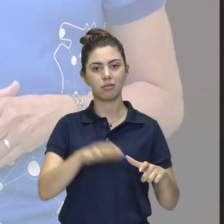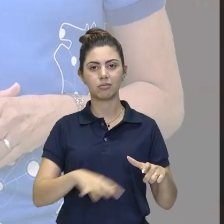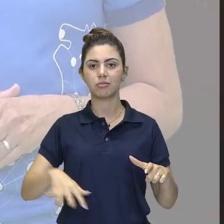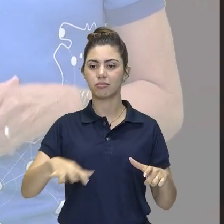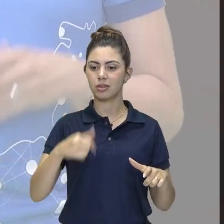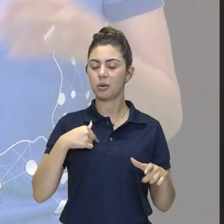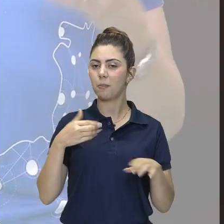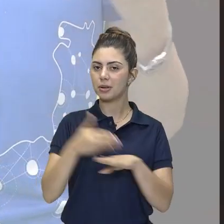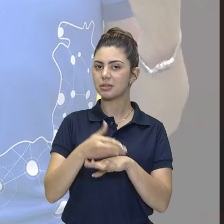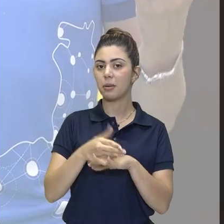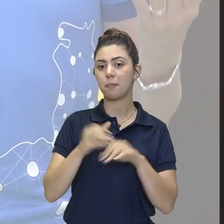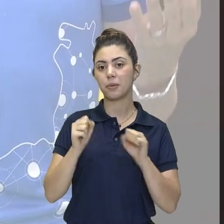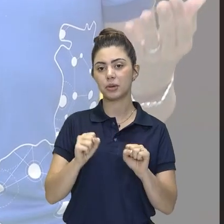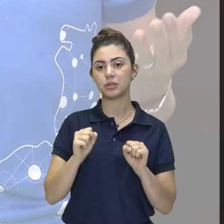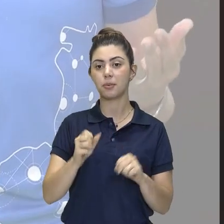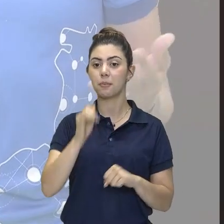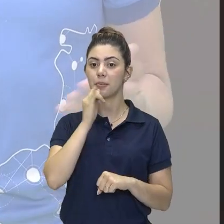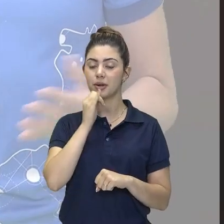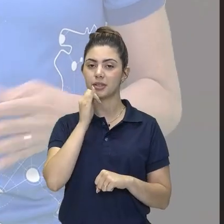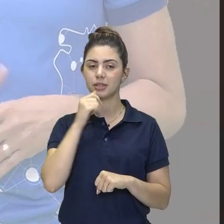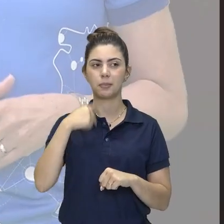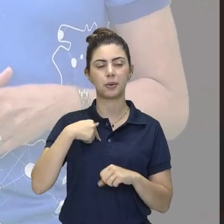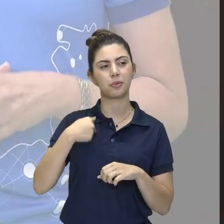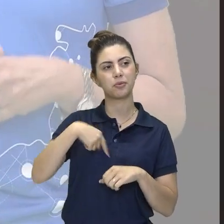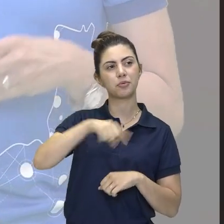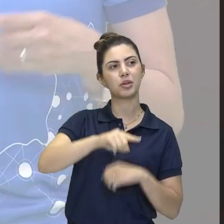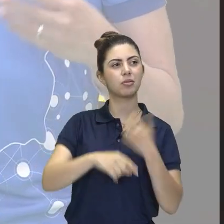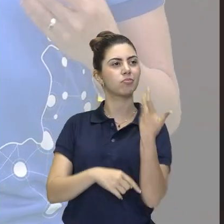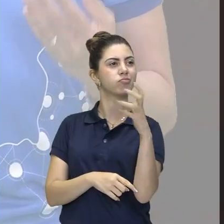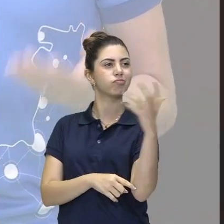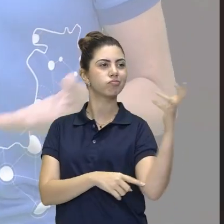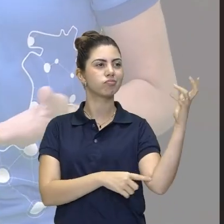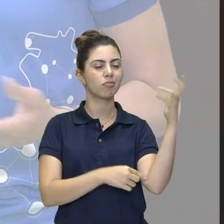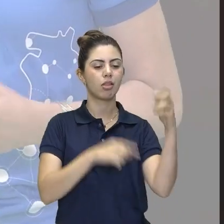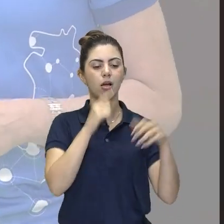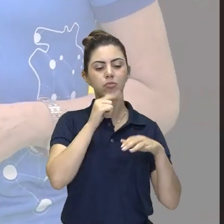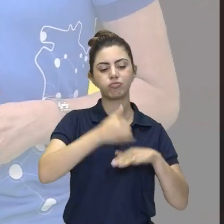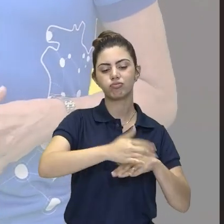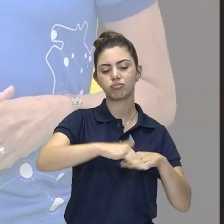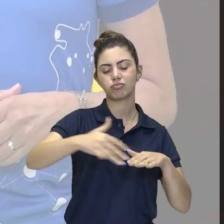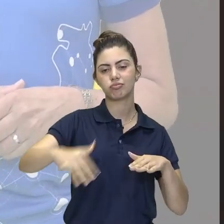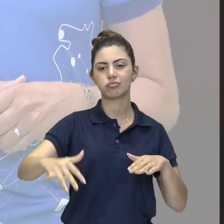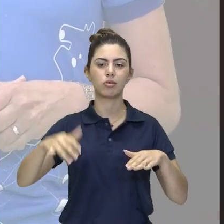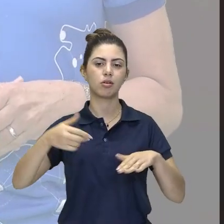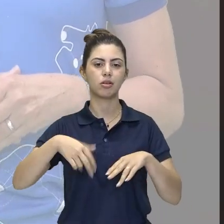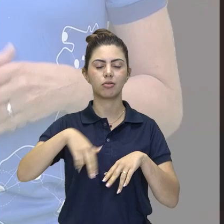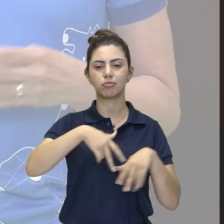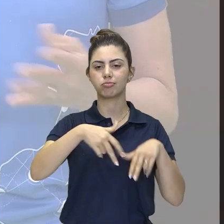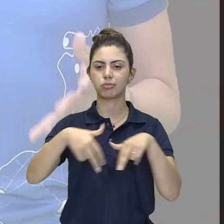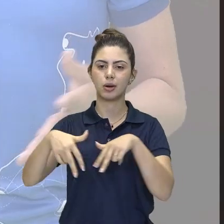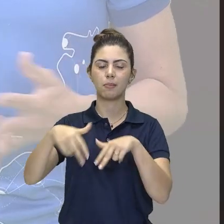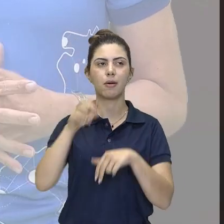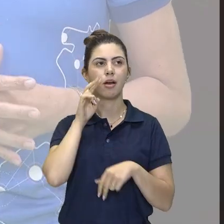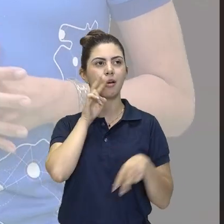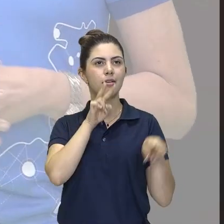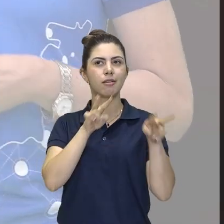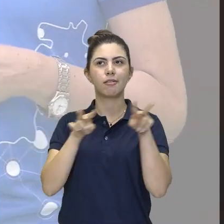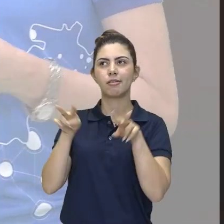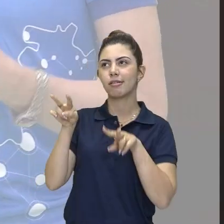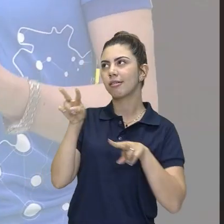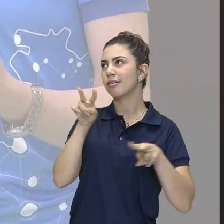por exemplo, estar no meio da floresta, na beira de um rio, né, vendo aí essa